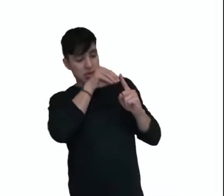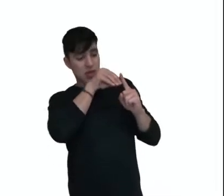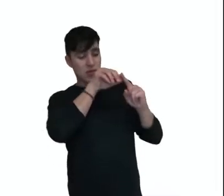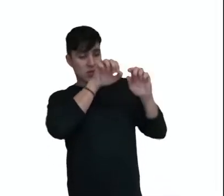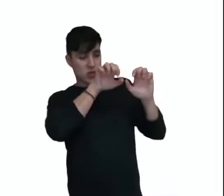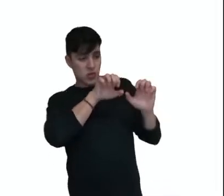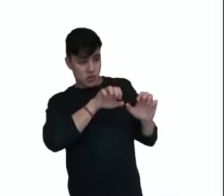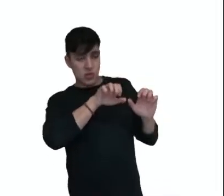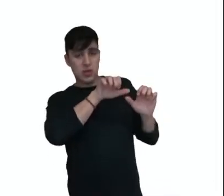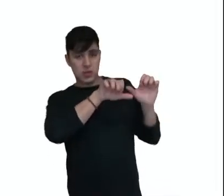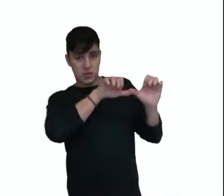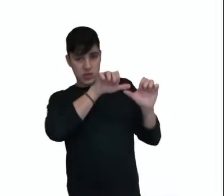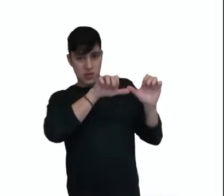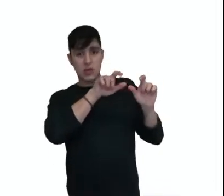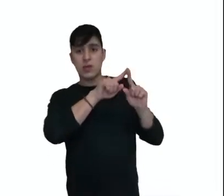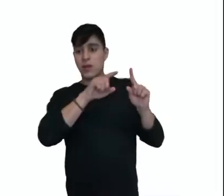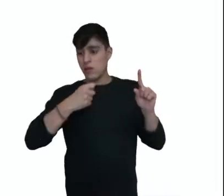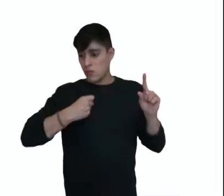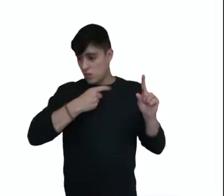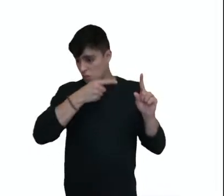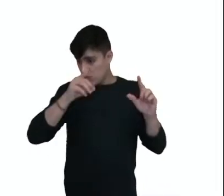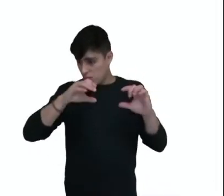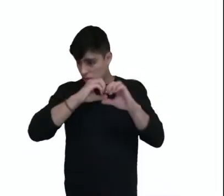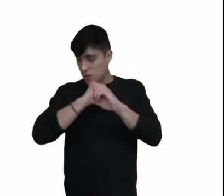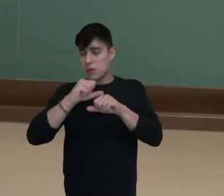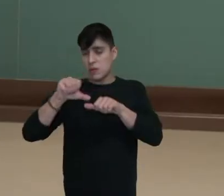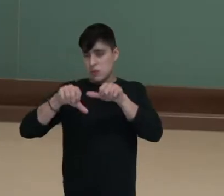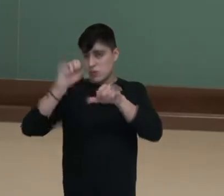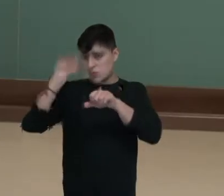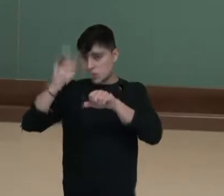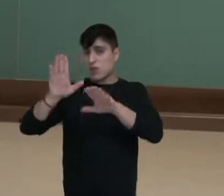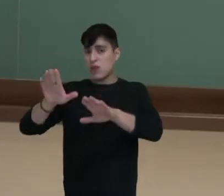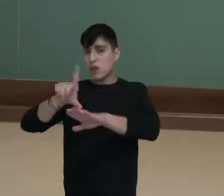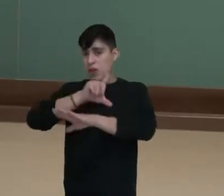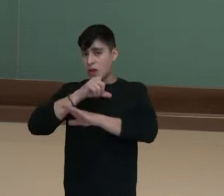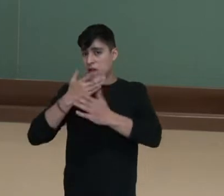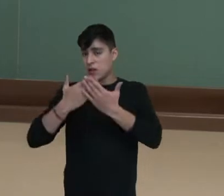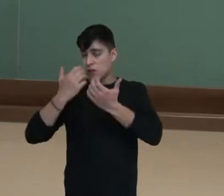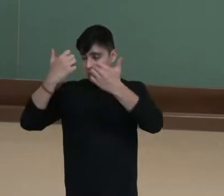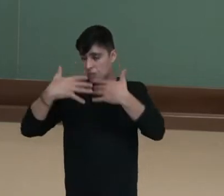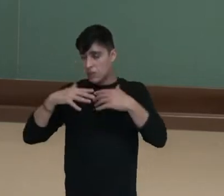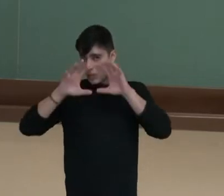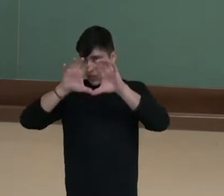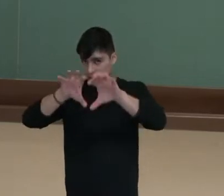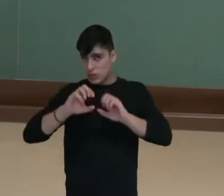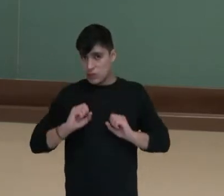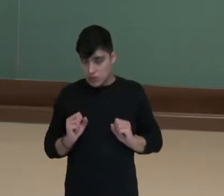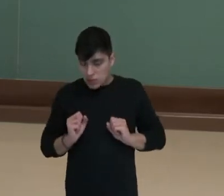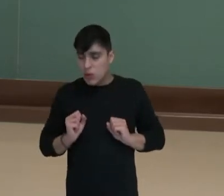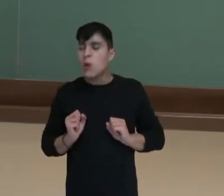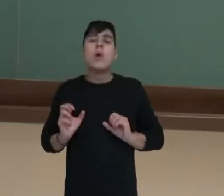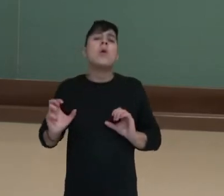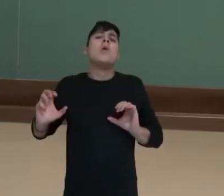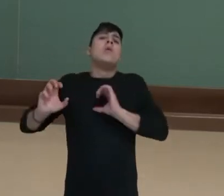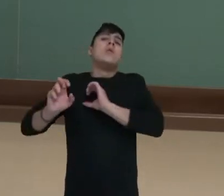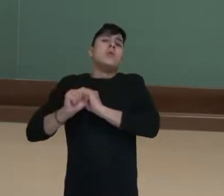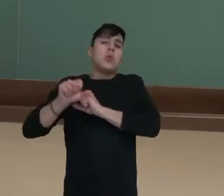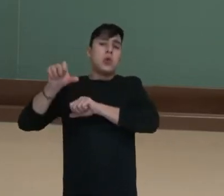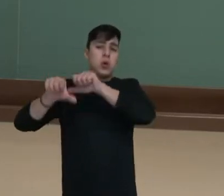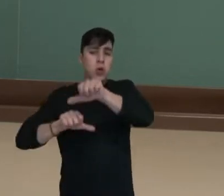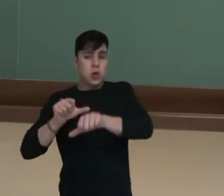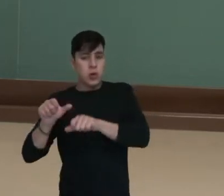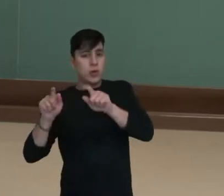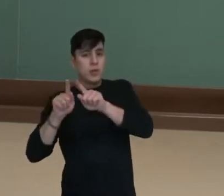para além das alterações numéricas, né? Então a gente viu na aula passada as alterações numéricas, que era no número. Mas